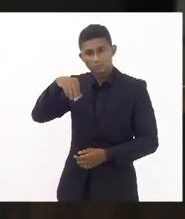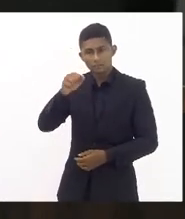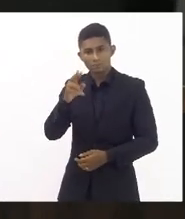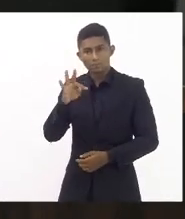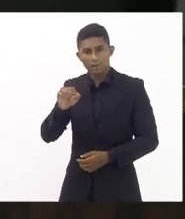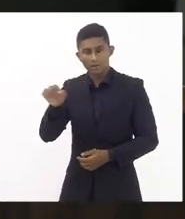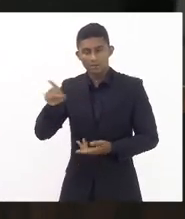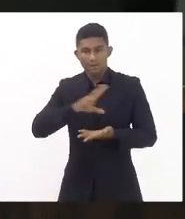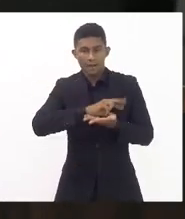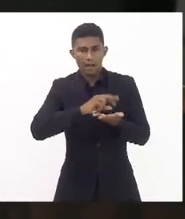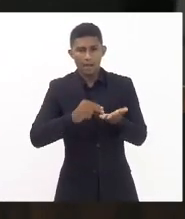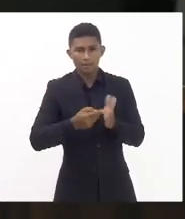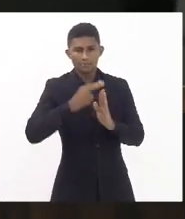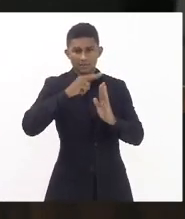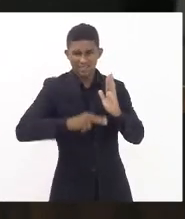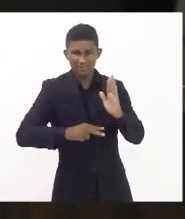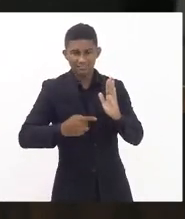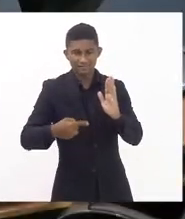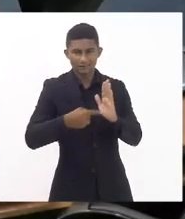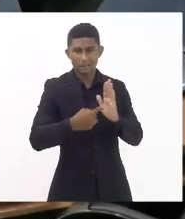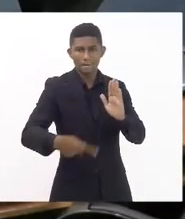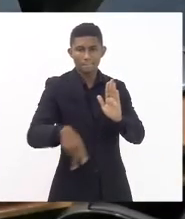a leitura da ata da sessão anterior.